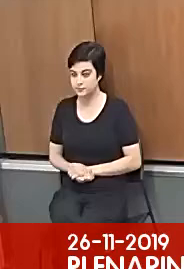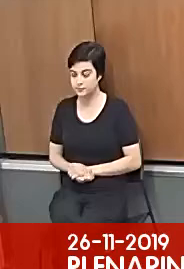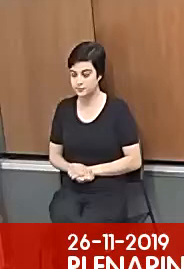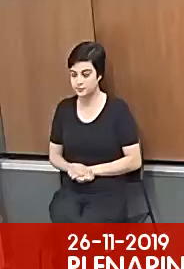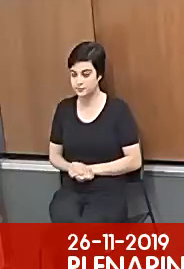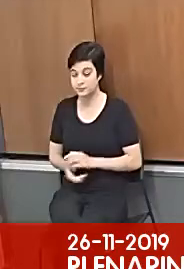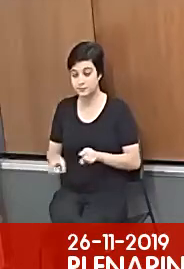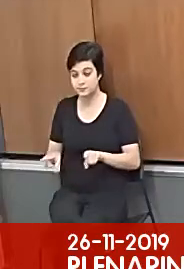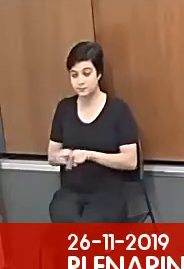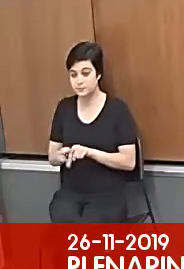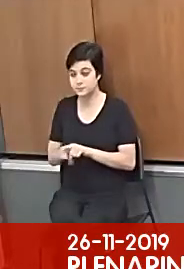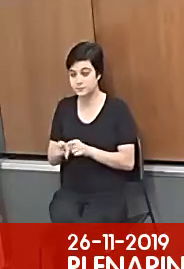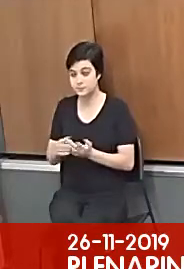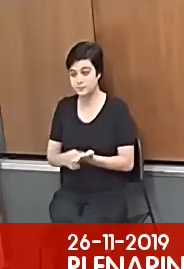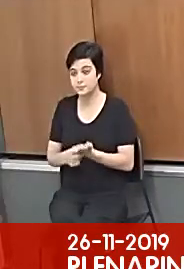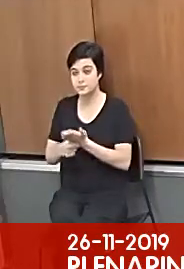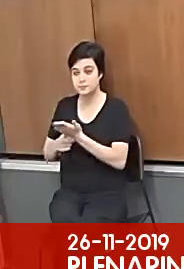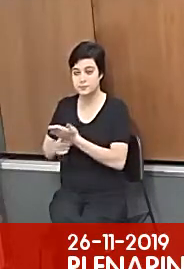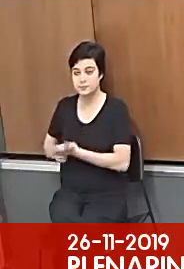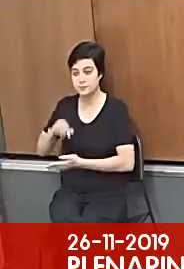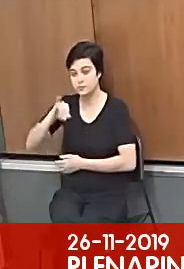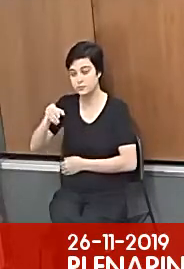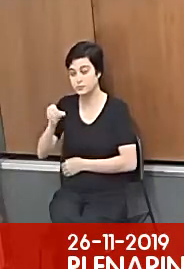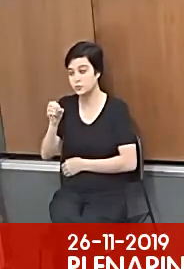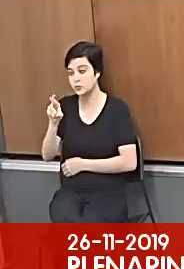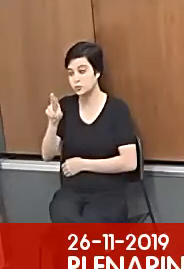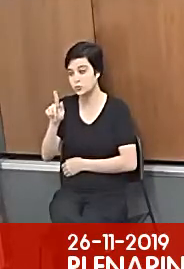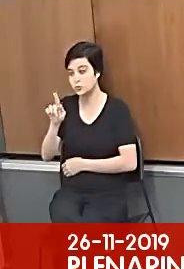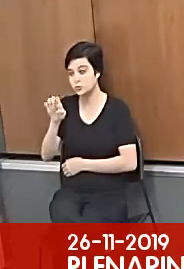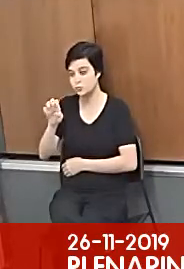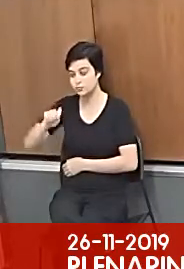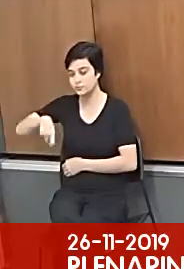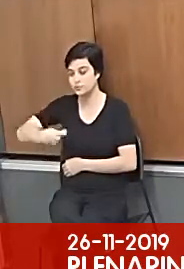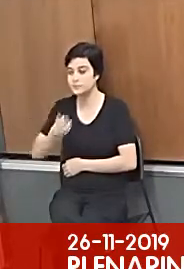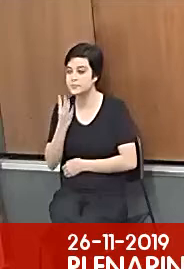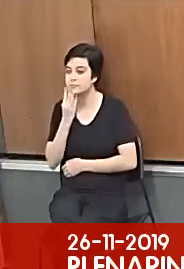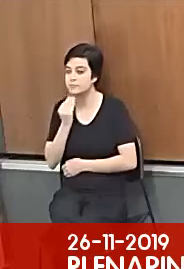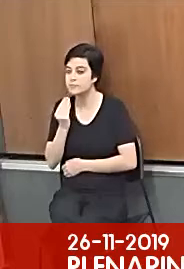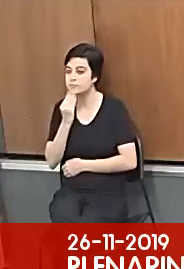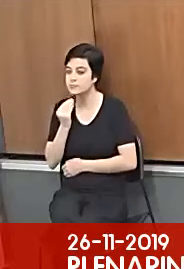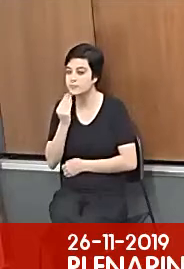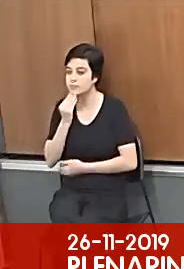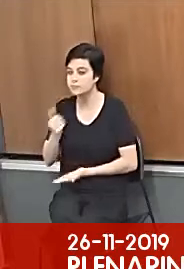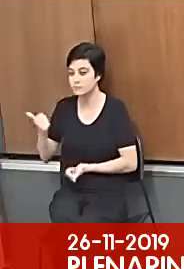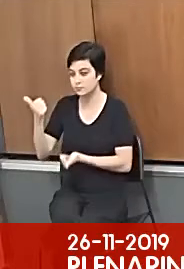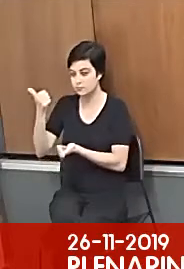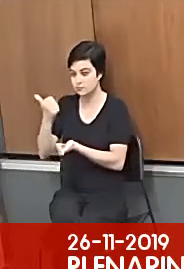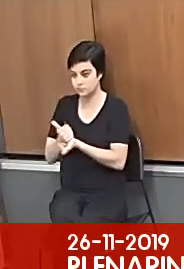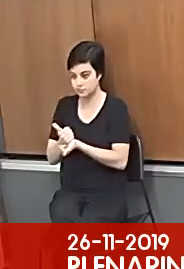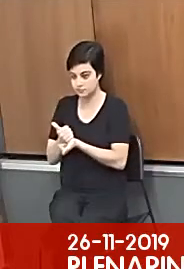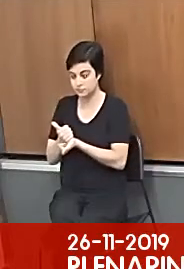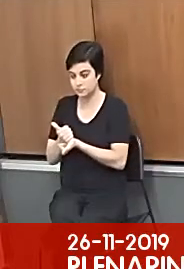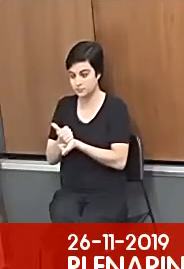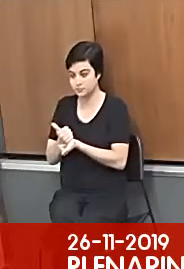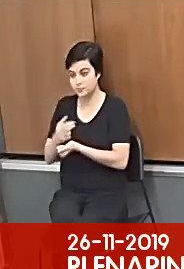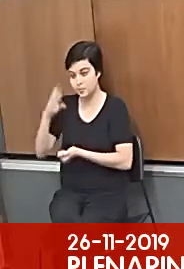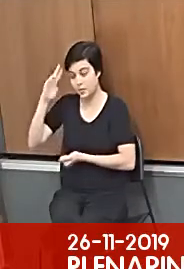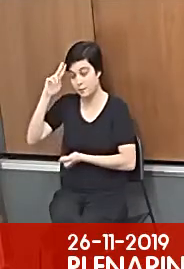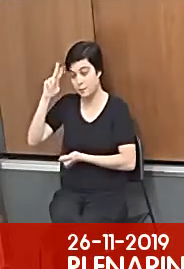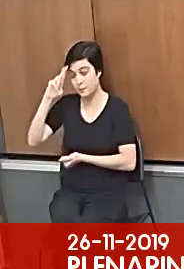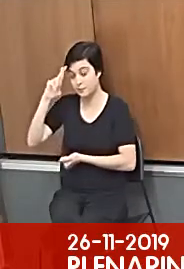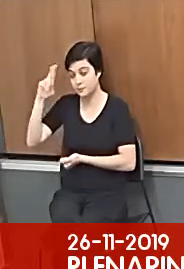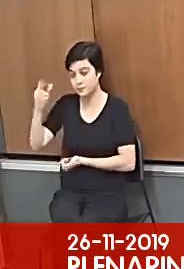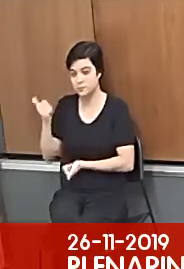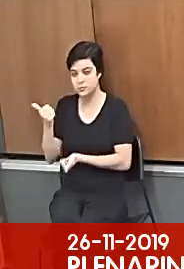Quero convidar o senhor Jorge Luiz, presidente da Sociedade dos Surdos de Belo Horizonte.